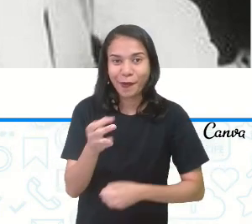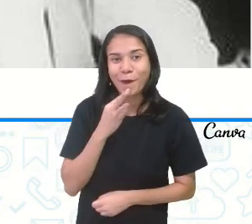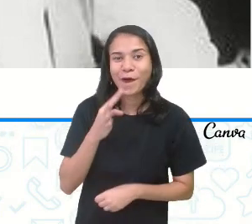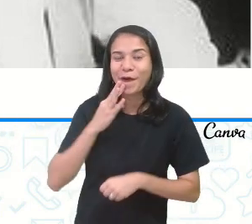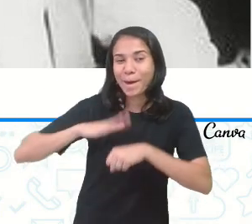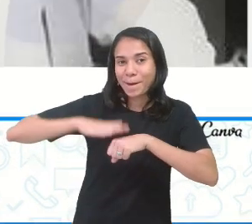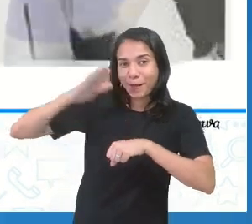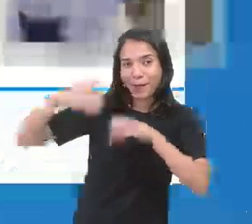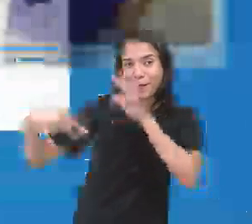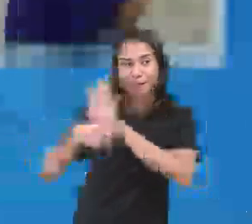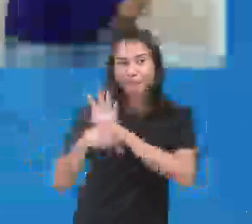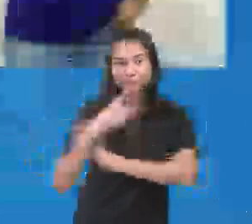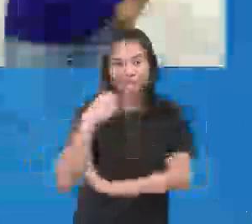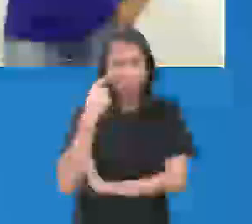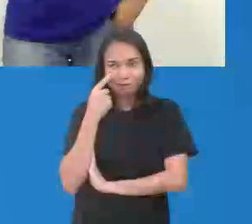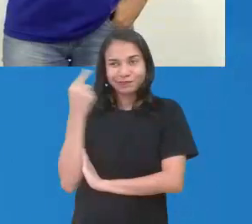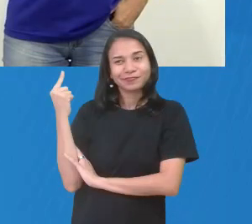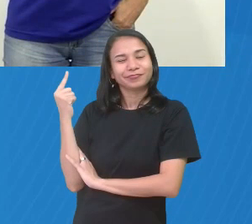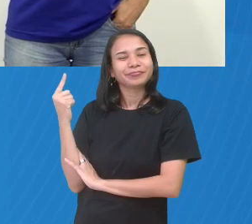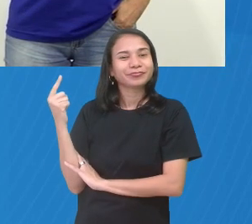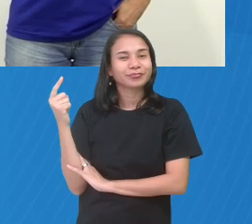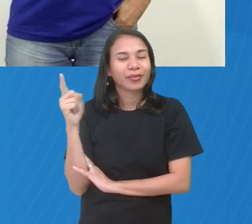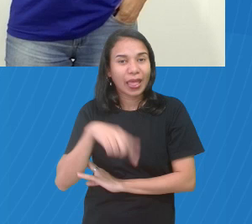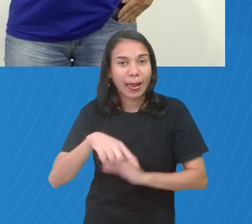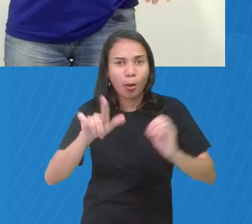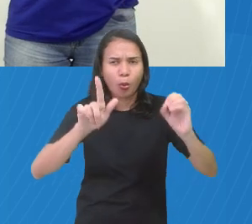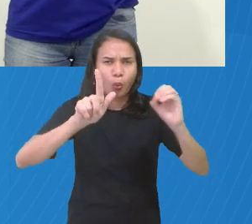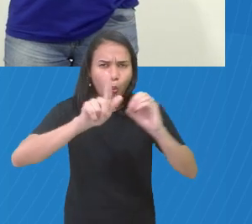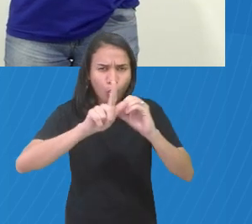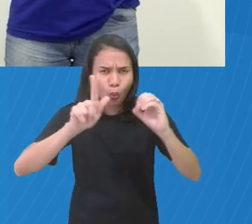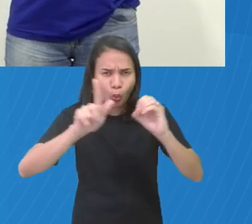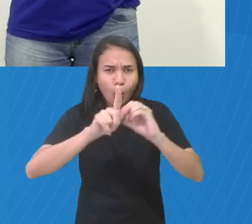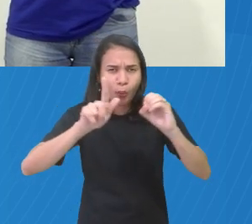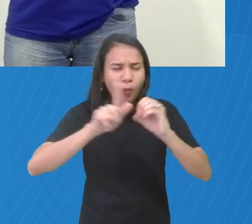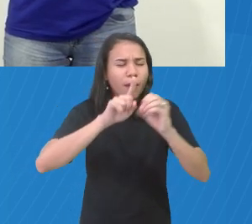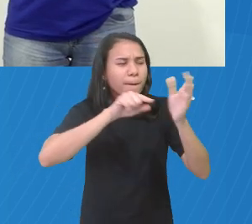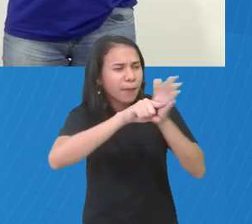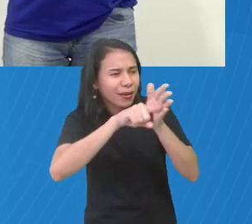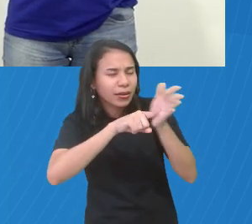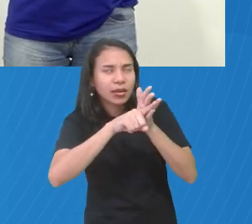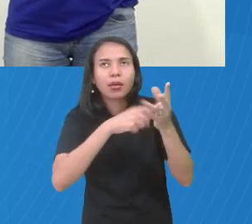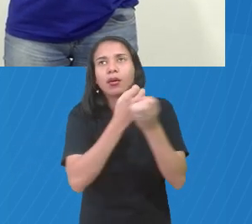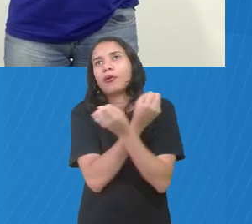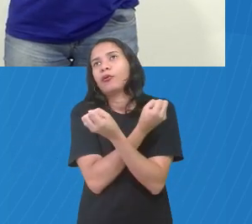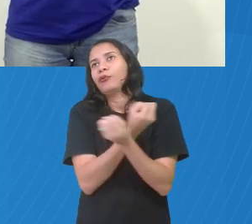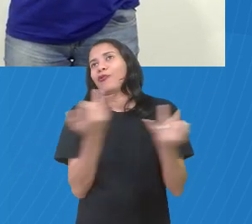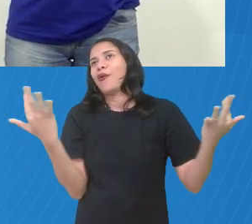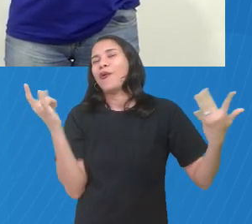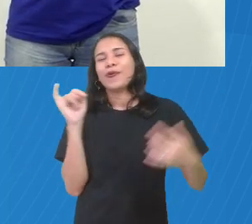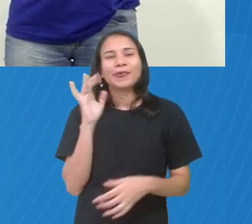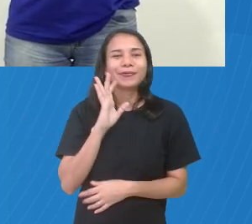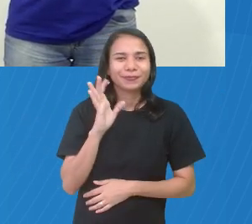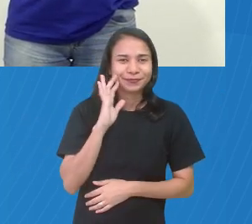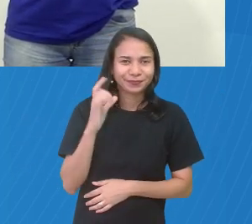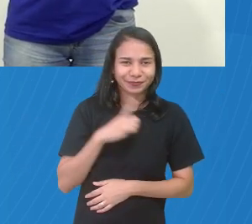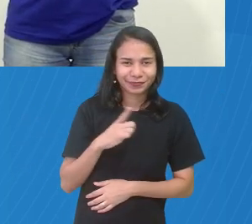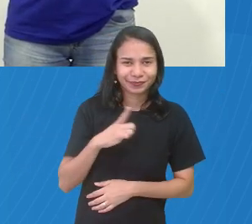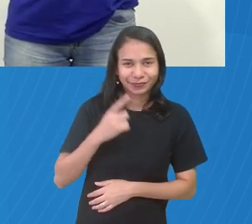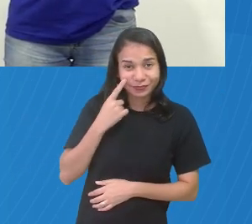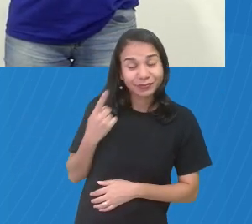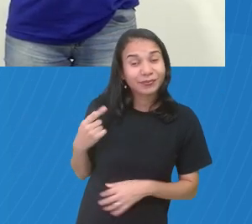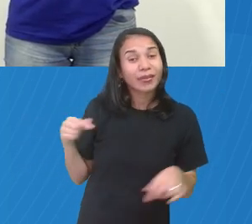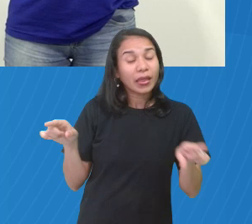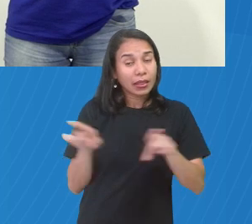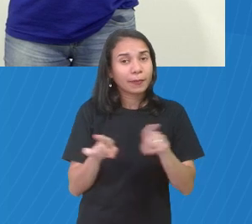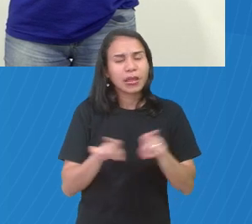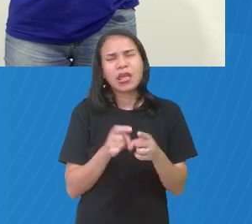mais as obras de Cândido Portinari. O Google, gente, dá lá um Google, você conhece, tem um monte de coisa legal dele, da arte dele. E